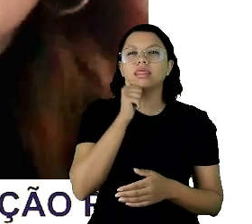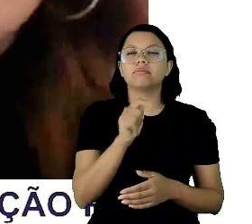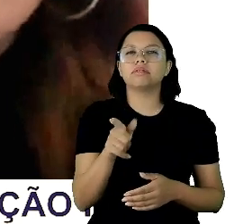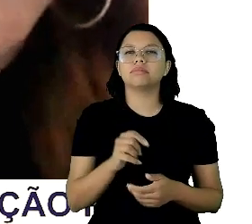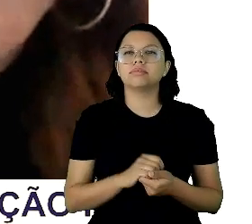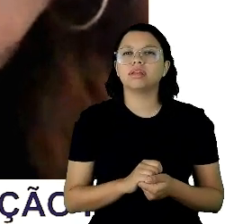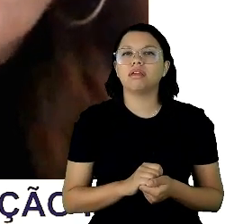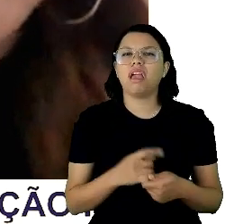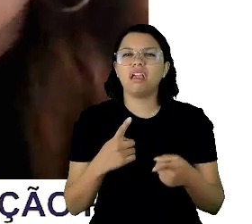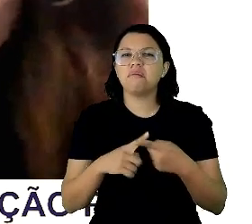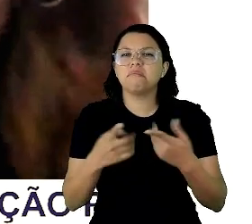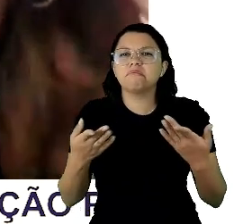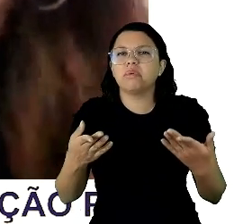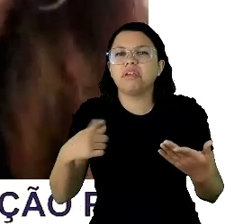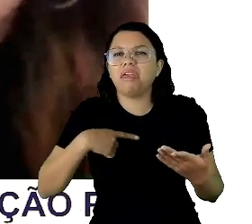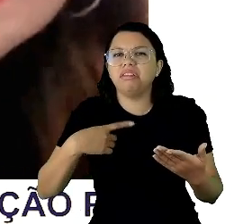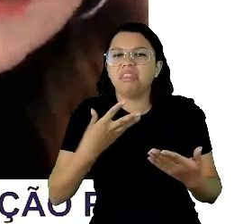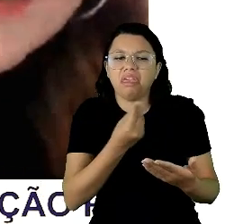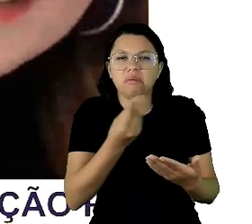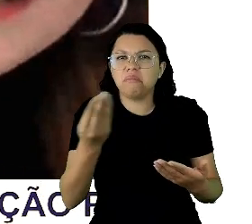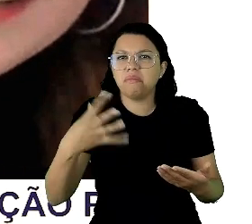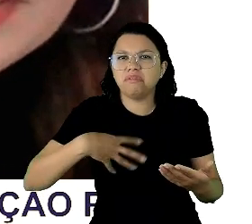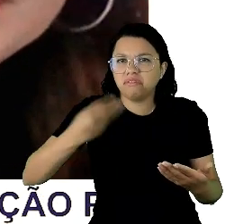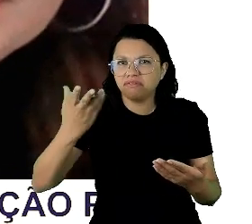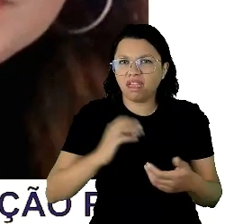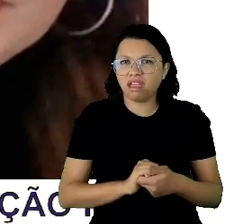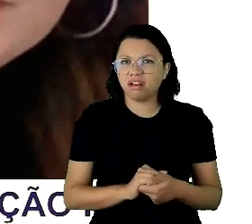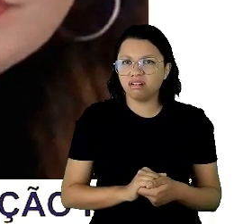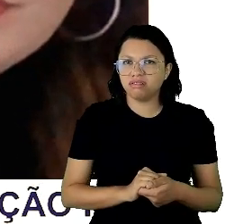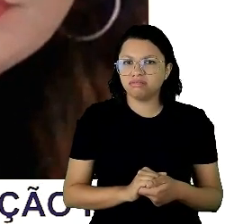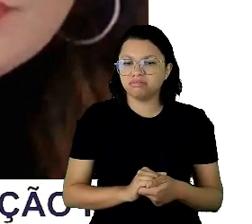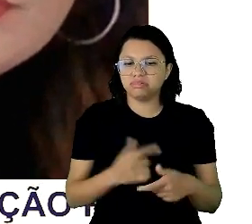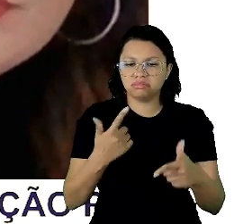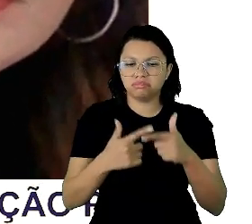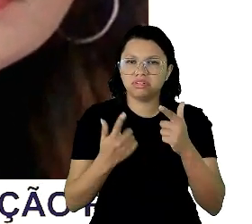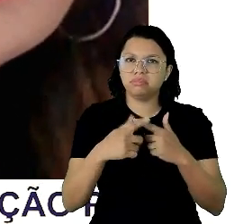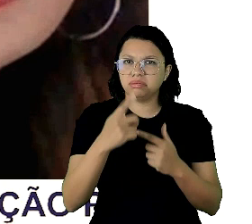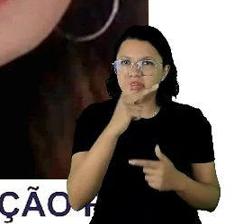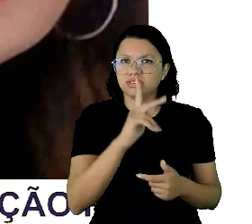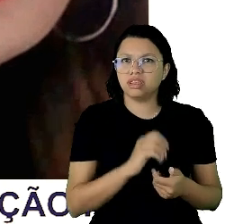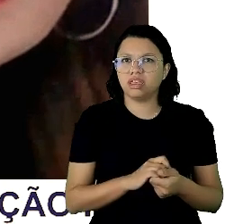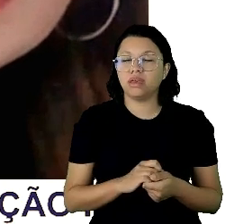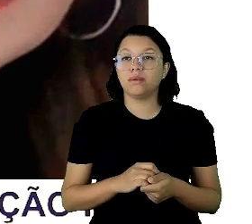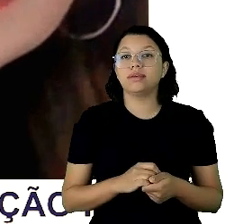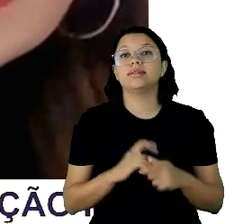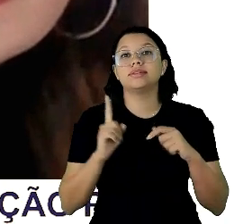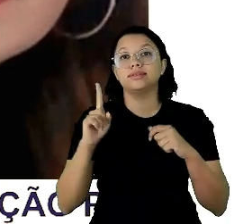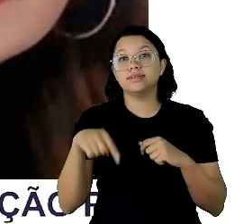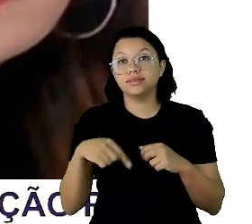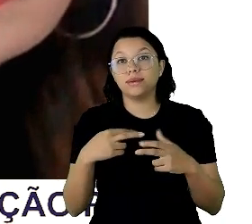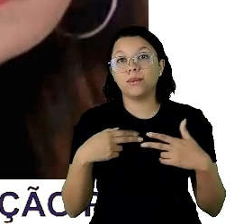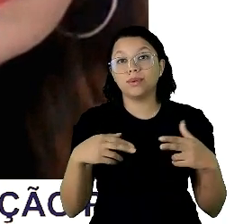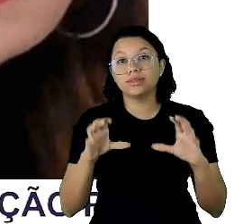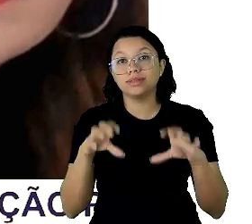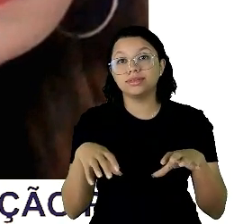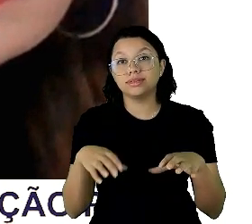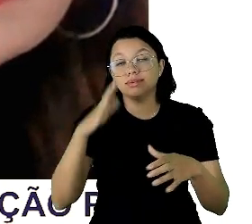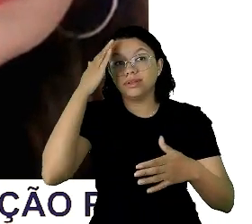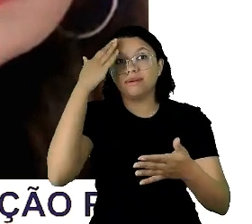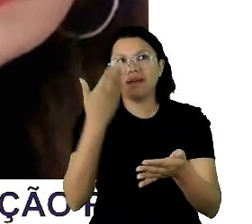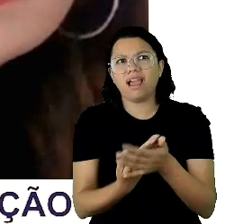seu. É um horror, é um Coisa horror. desse tipo que é inacreditável, né? Que um juiz, em